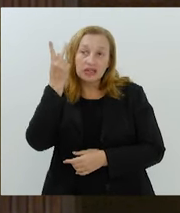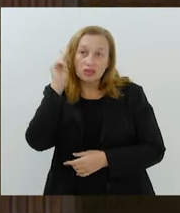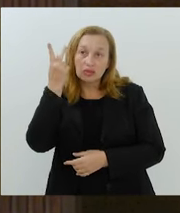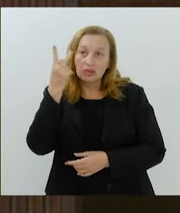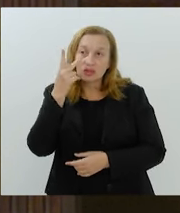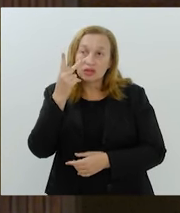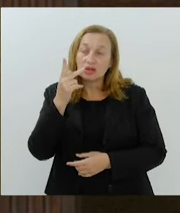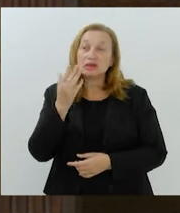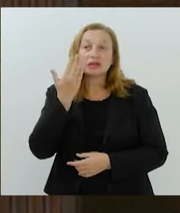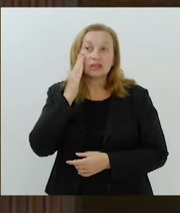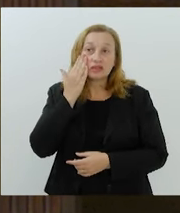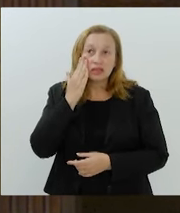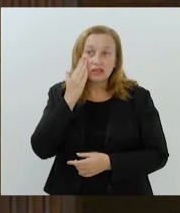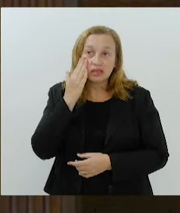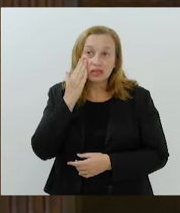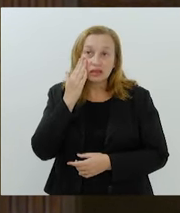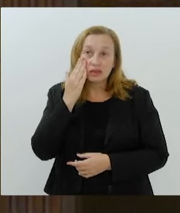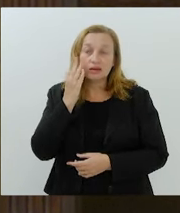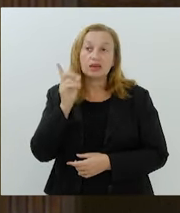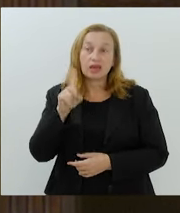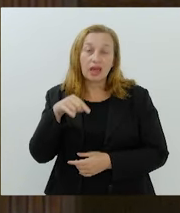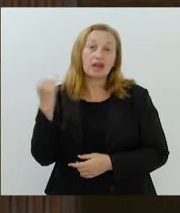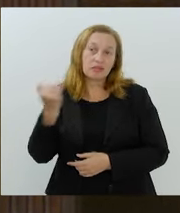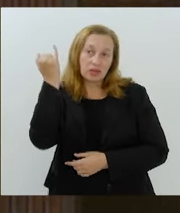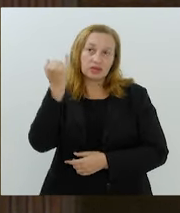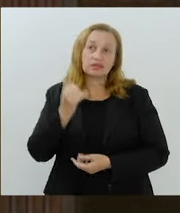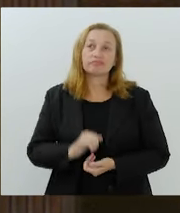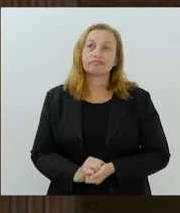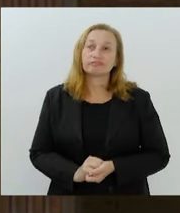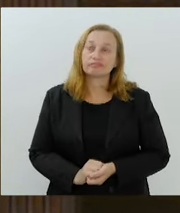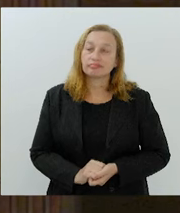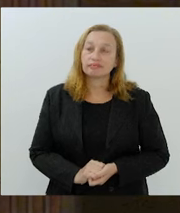ele entendeu que aquilo era importante.